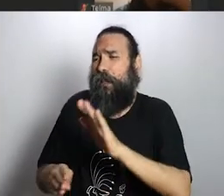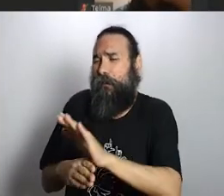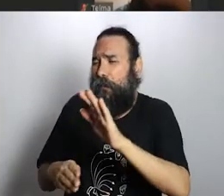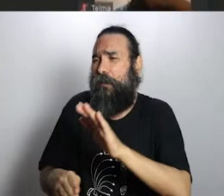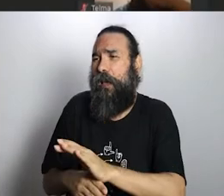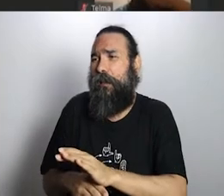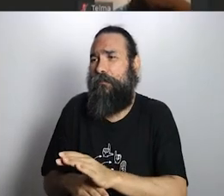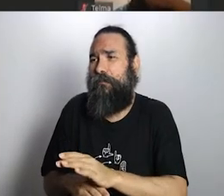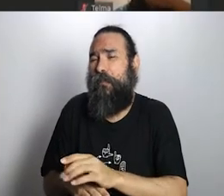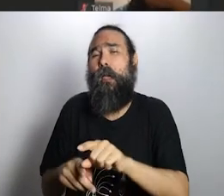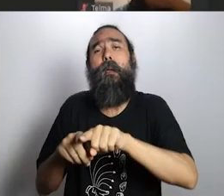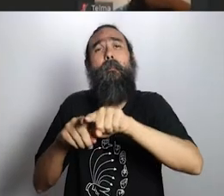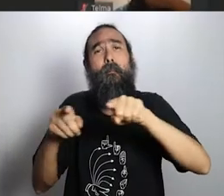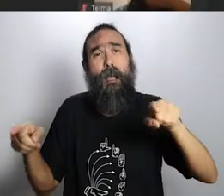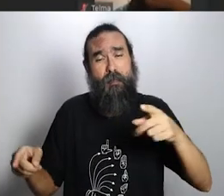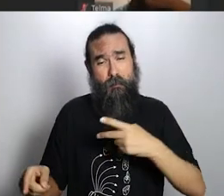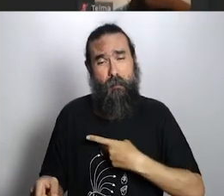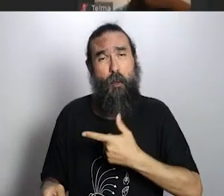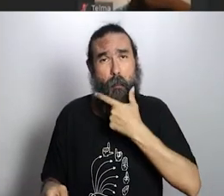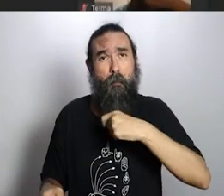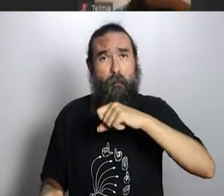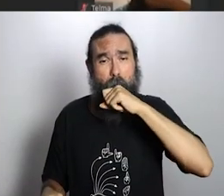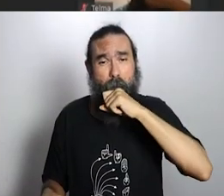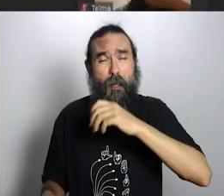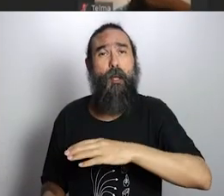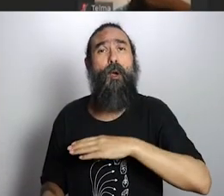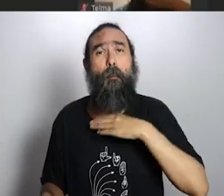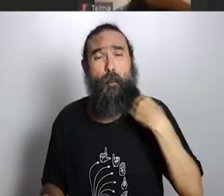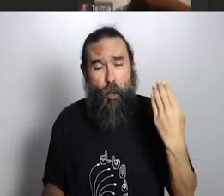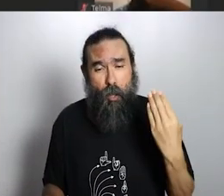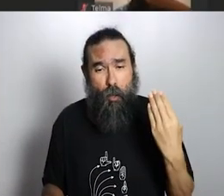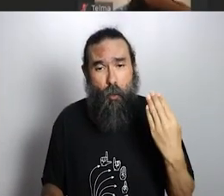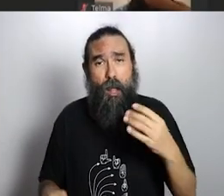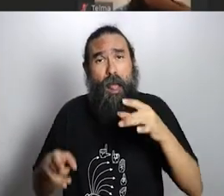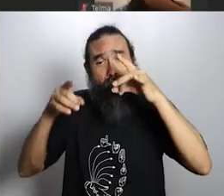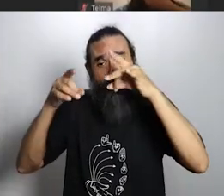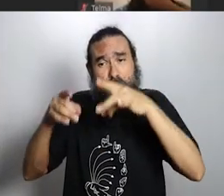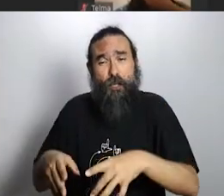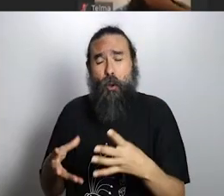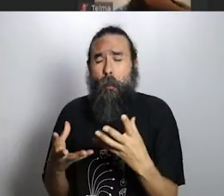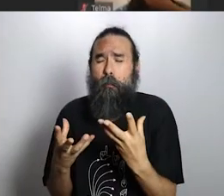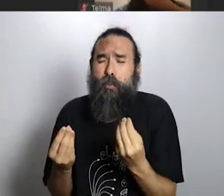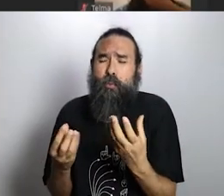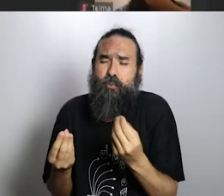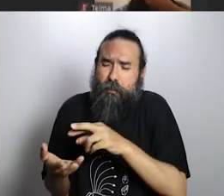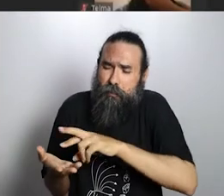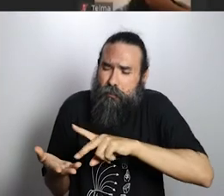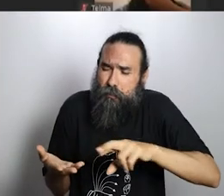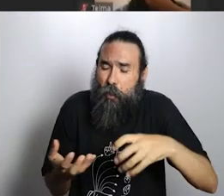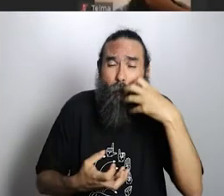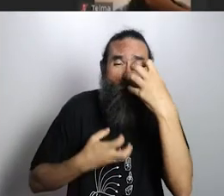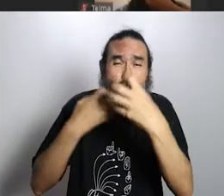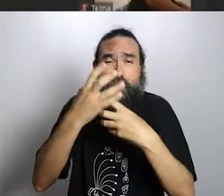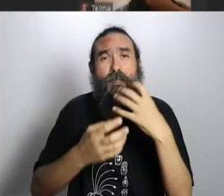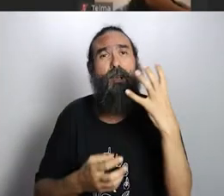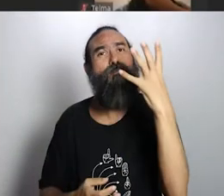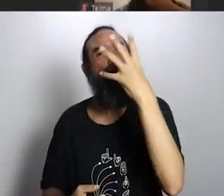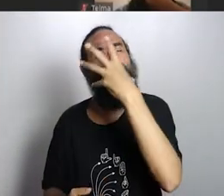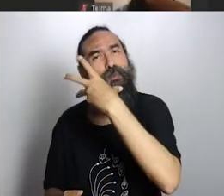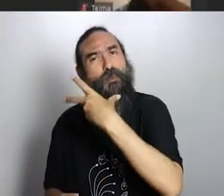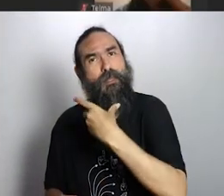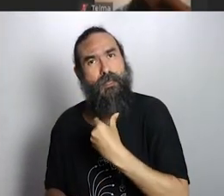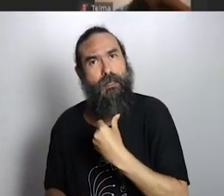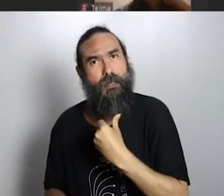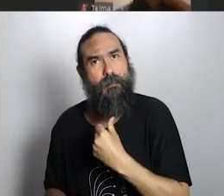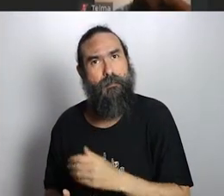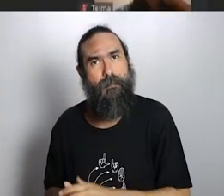E então, mas ele morreu, deixou muita beleza, muita riqueza, mas das músicas dele, mas não para a